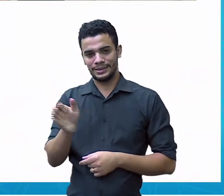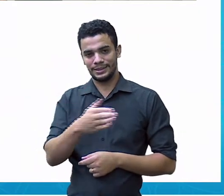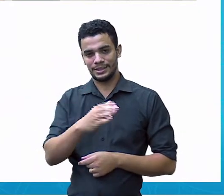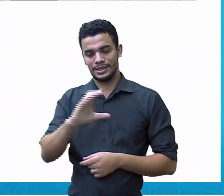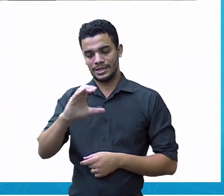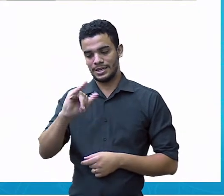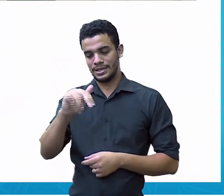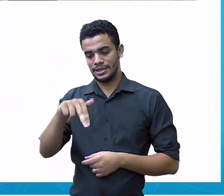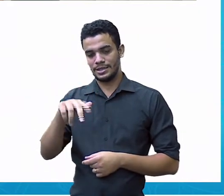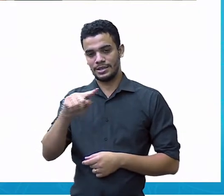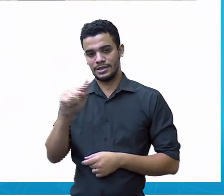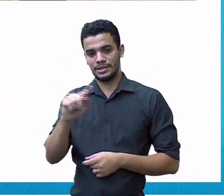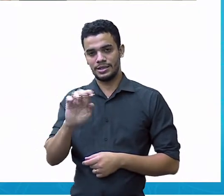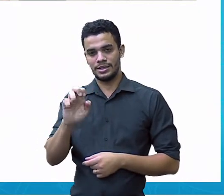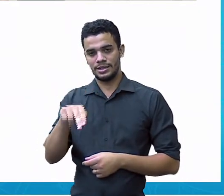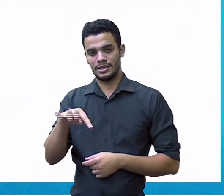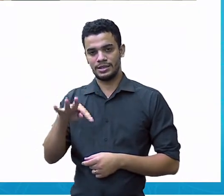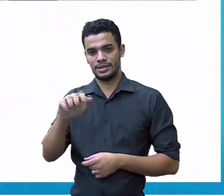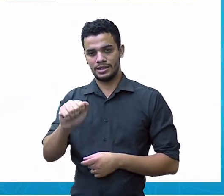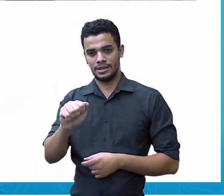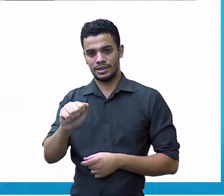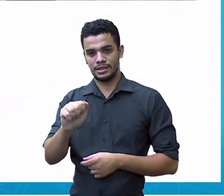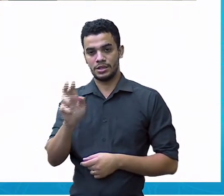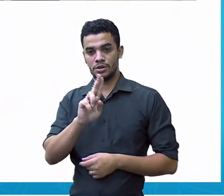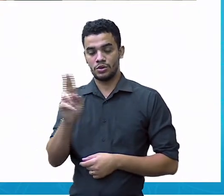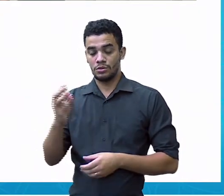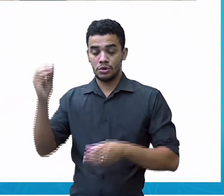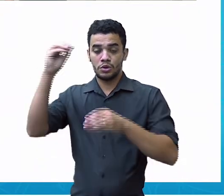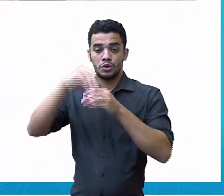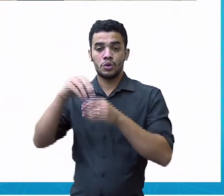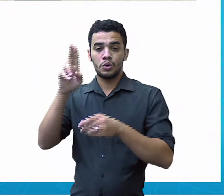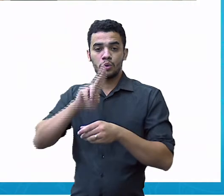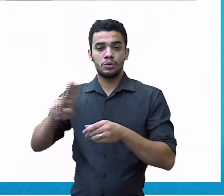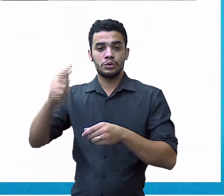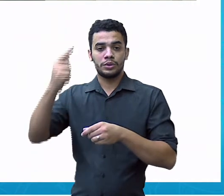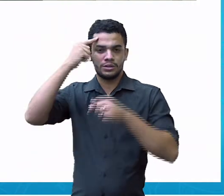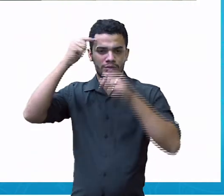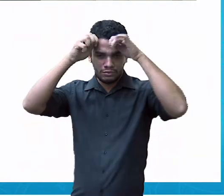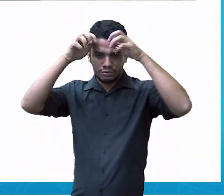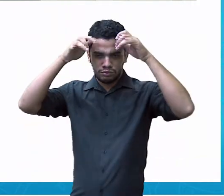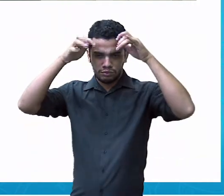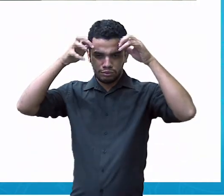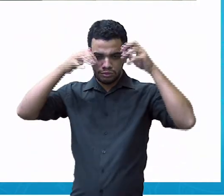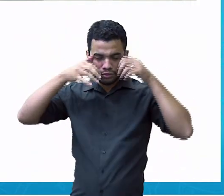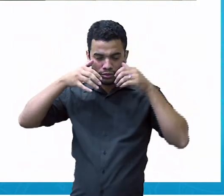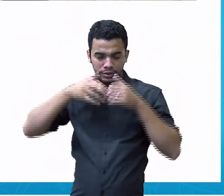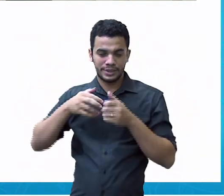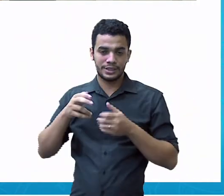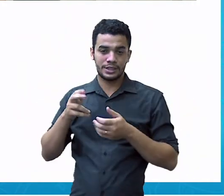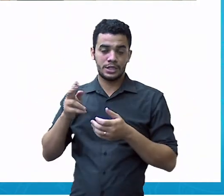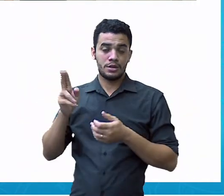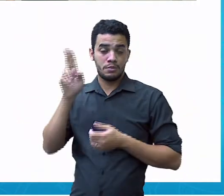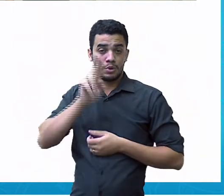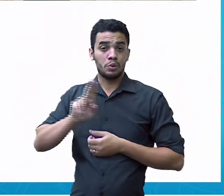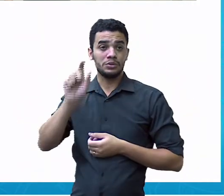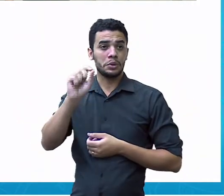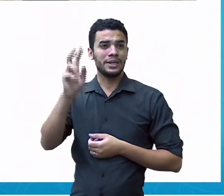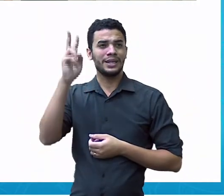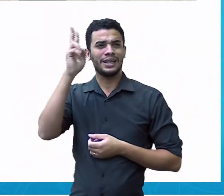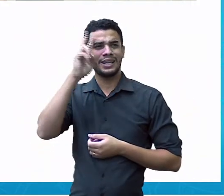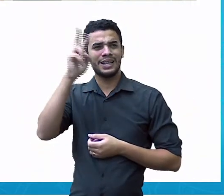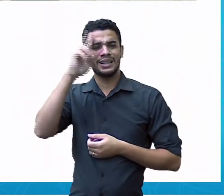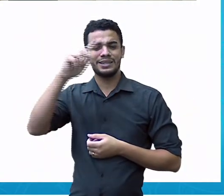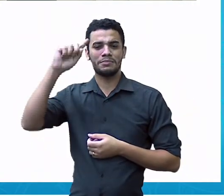a memória, a fala e o controle dos músculos. Embora pensemos que